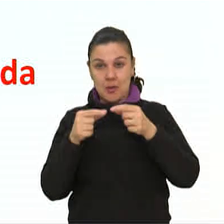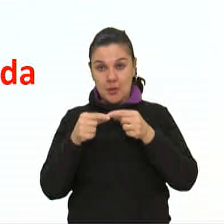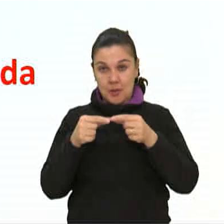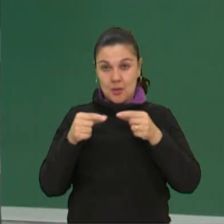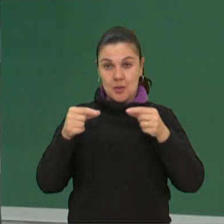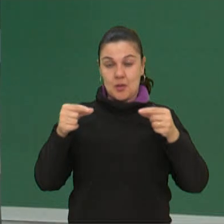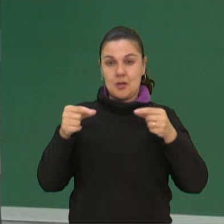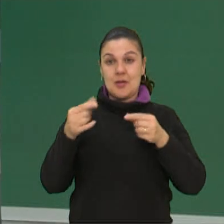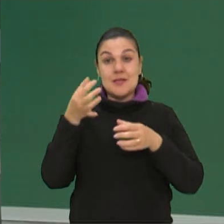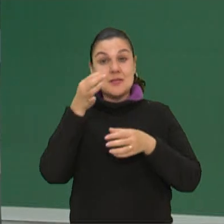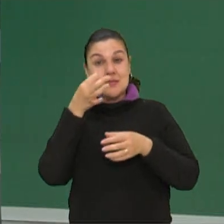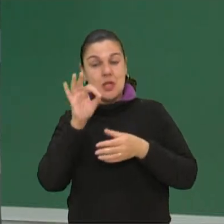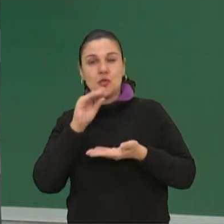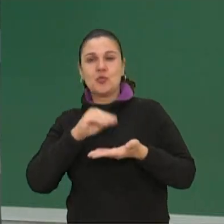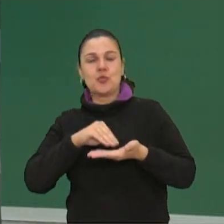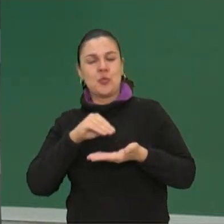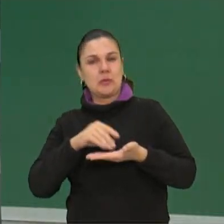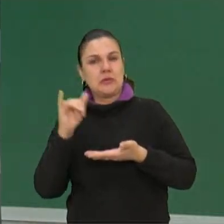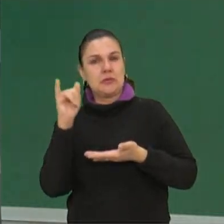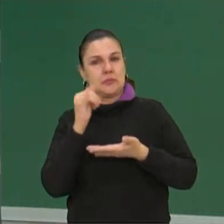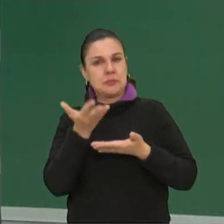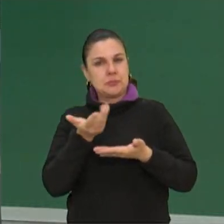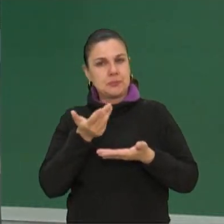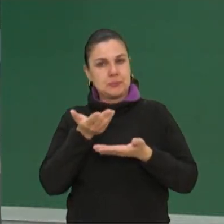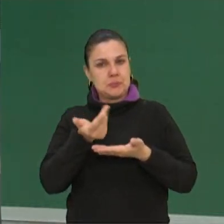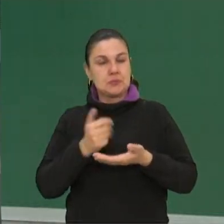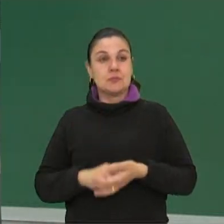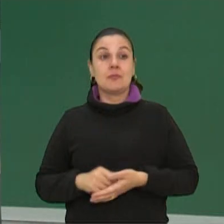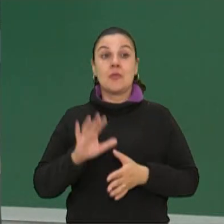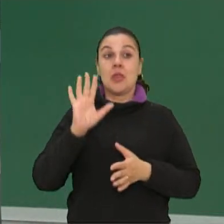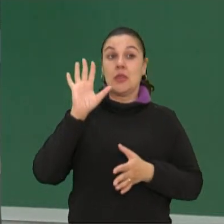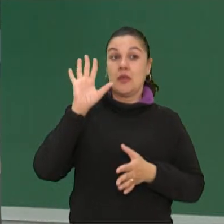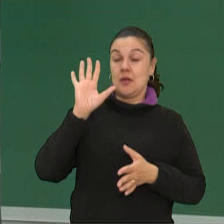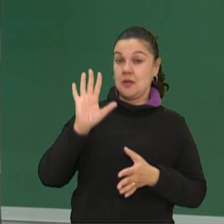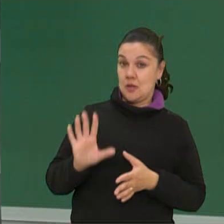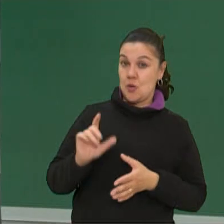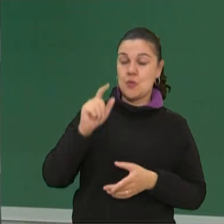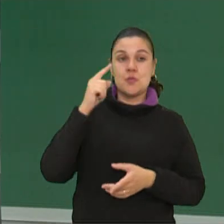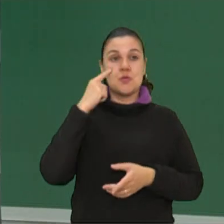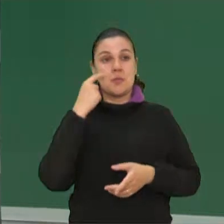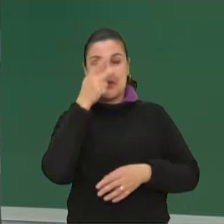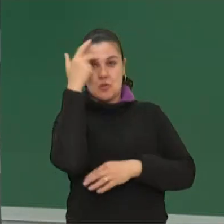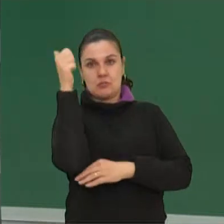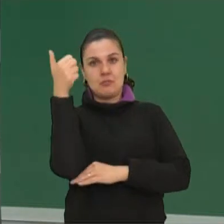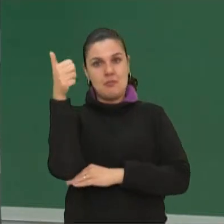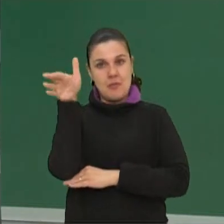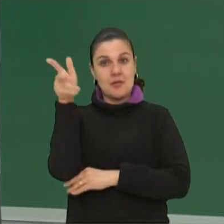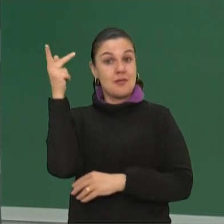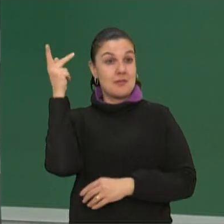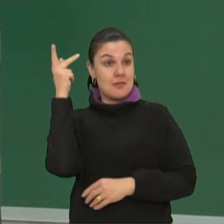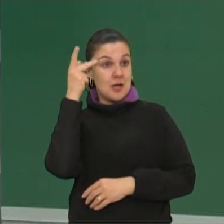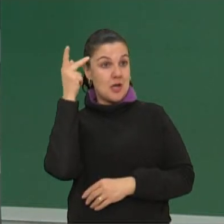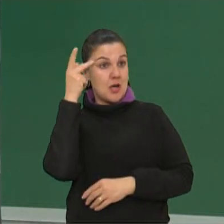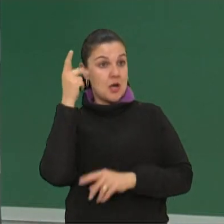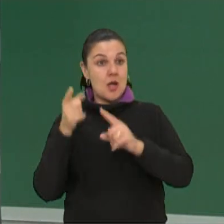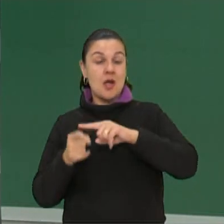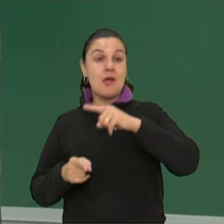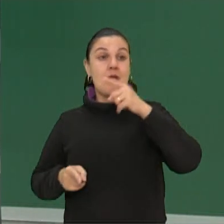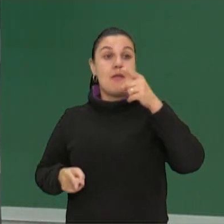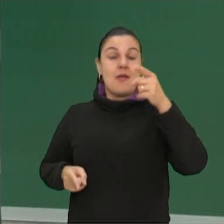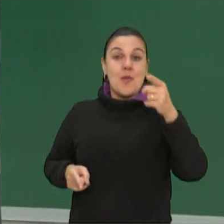corrigir a arrecadação dos impostos aí do quinto. Qual a relação entre a ação dos bandeirantes paulistas e